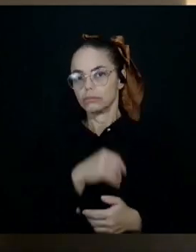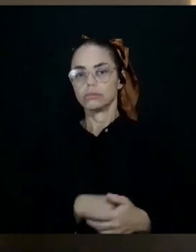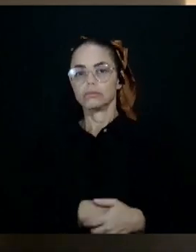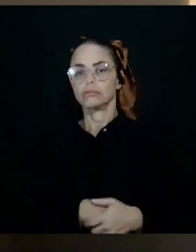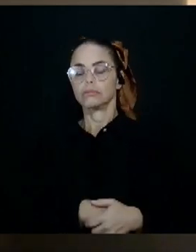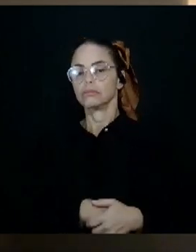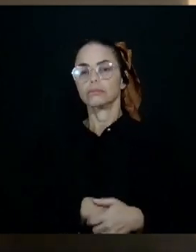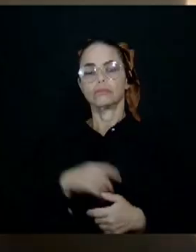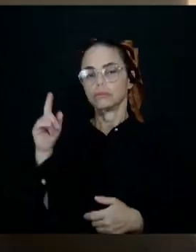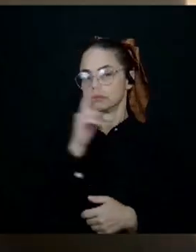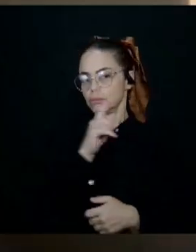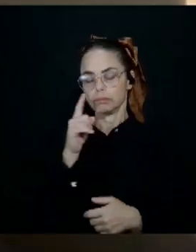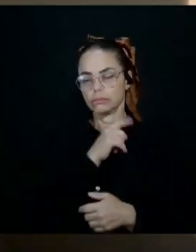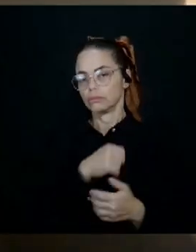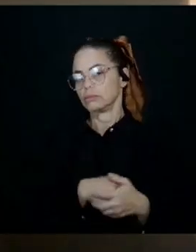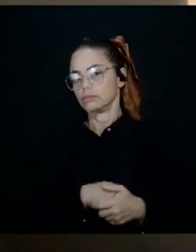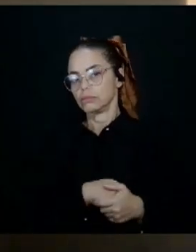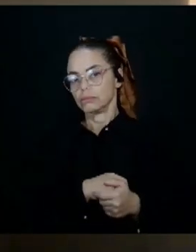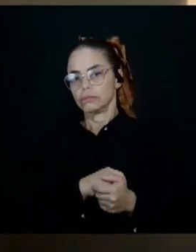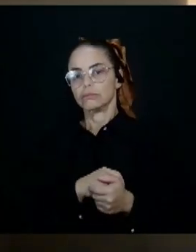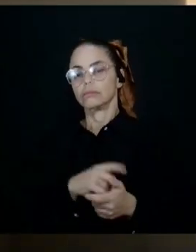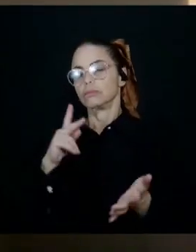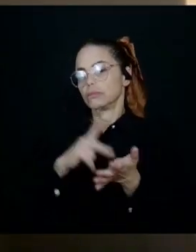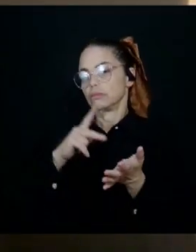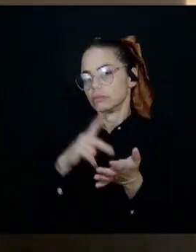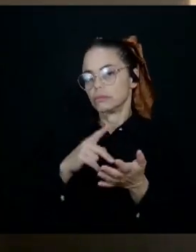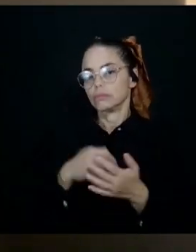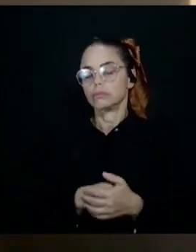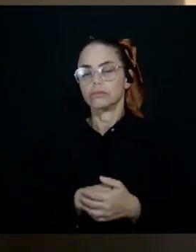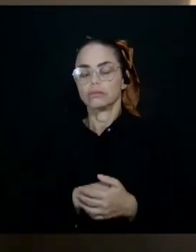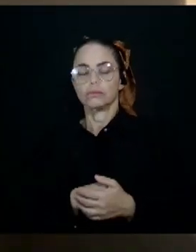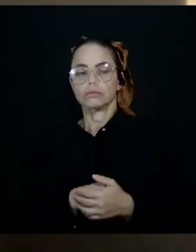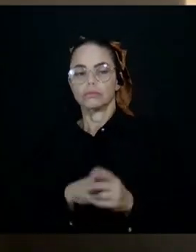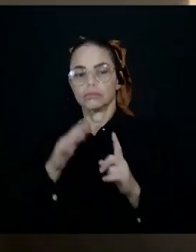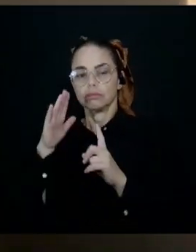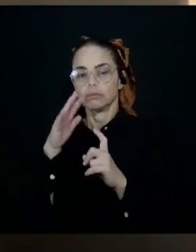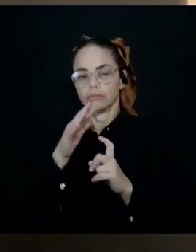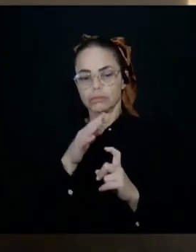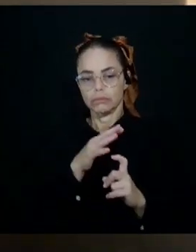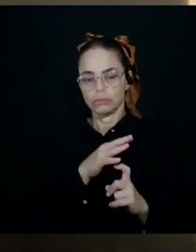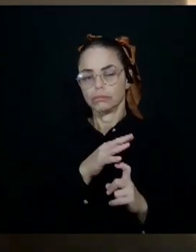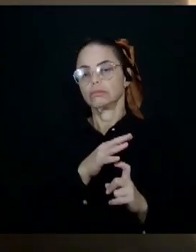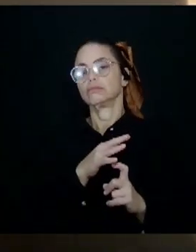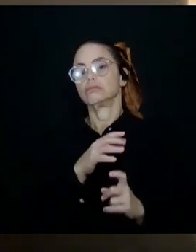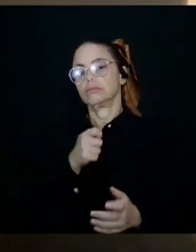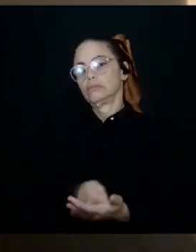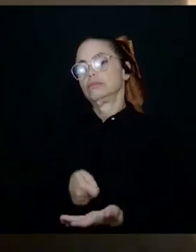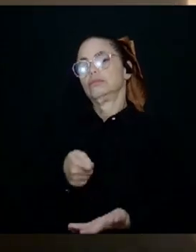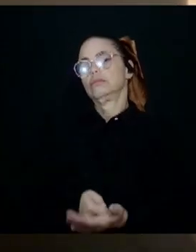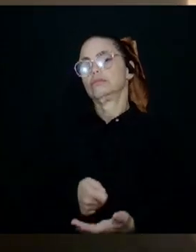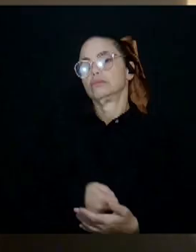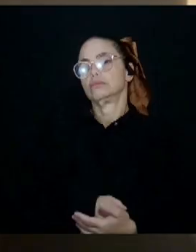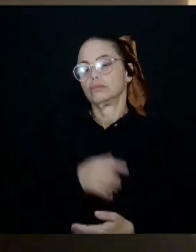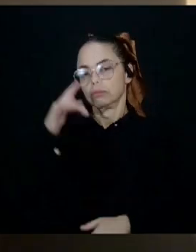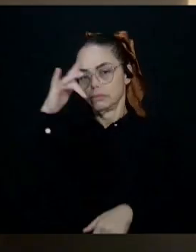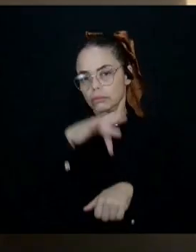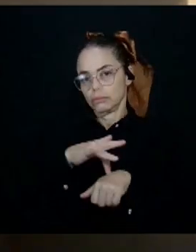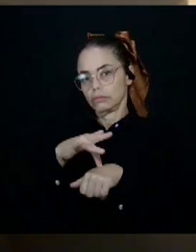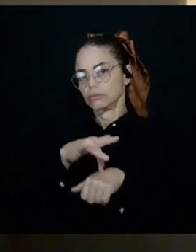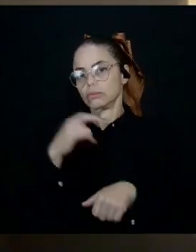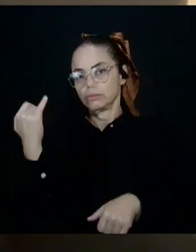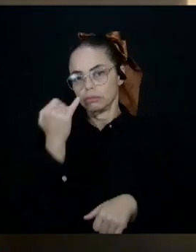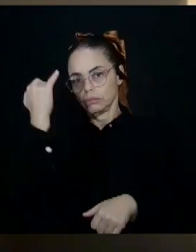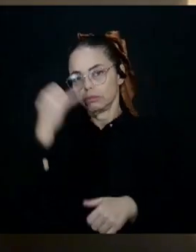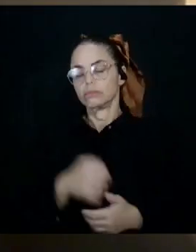homens de verdade, são aqueles que tentam diminuir uma mulher para se impor. Isso é um absurdo, né? Então, é muito importante que os homens ensinem para os